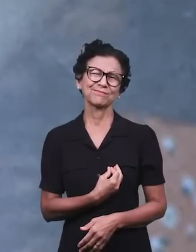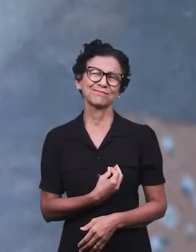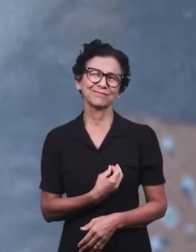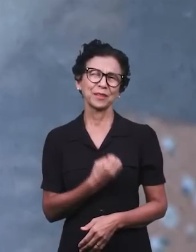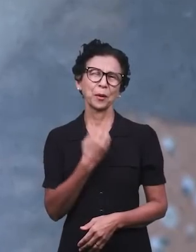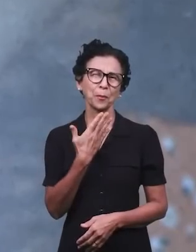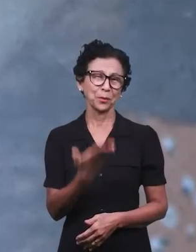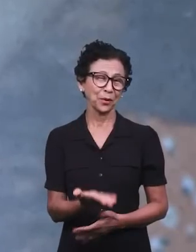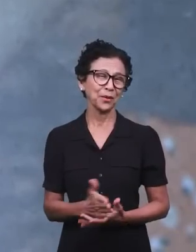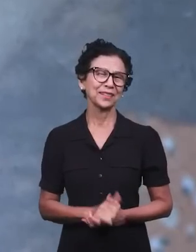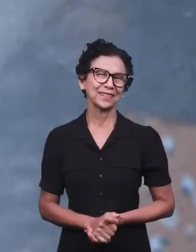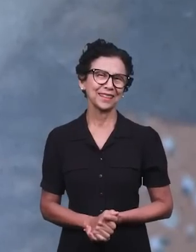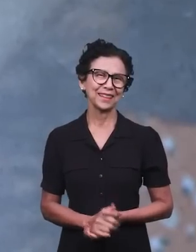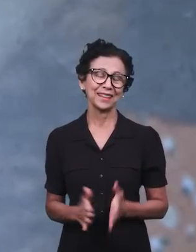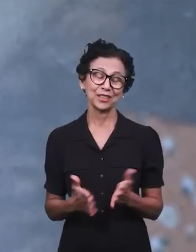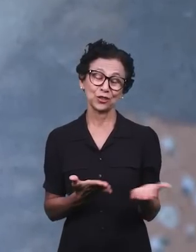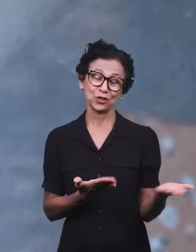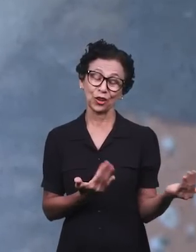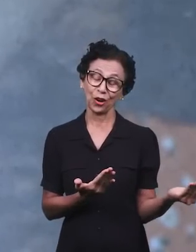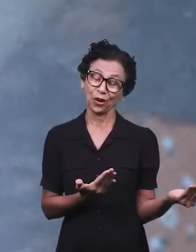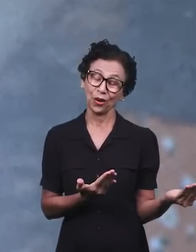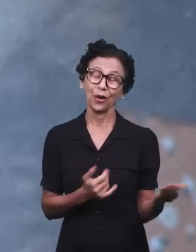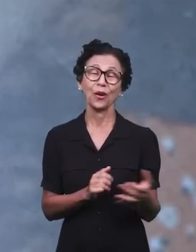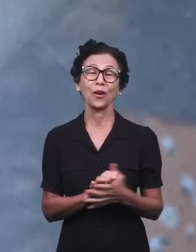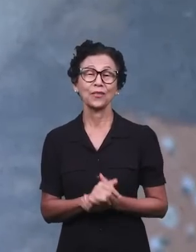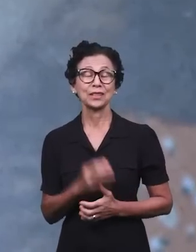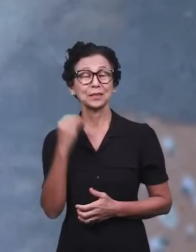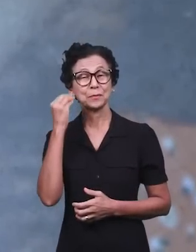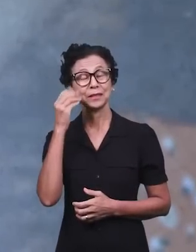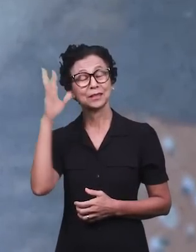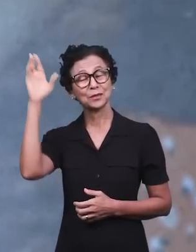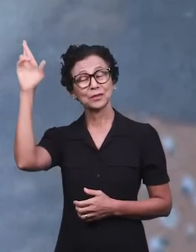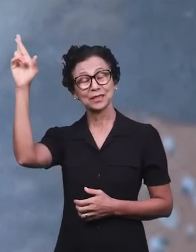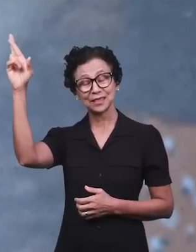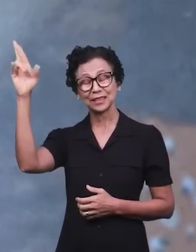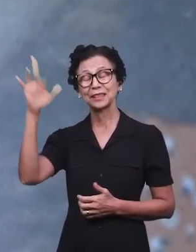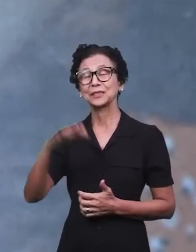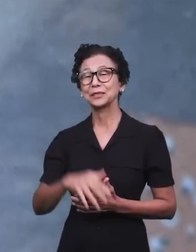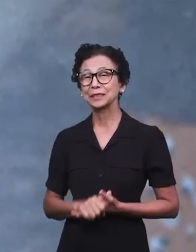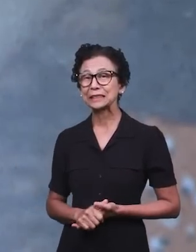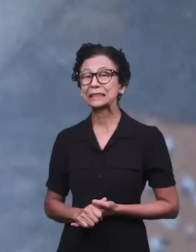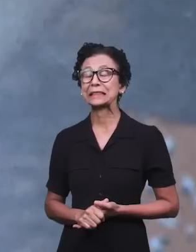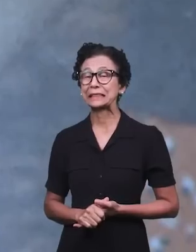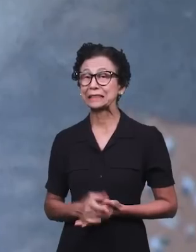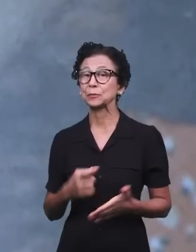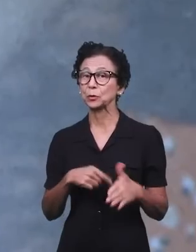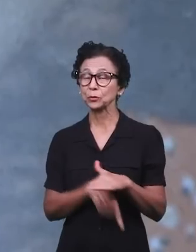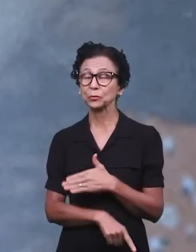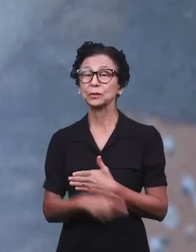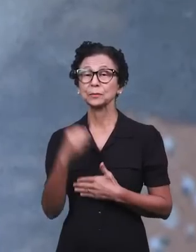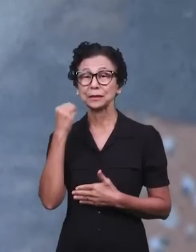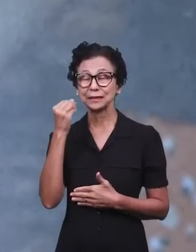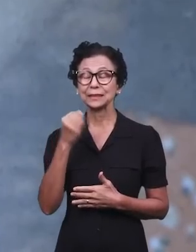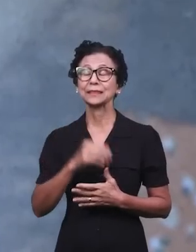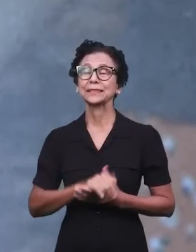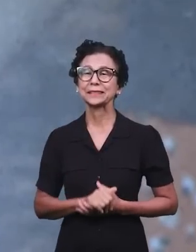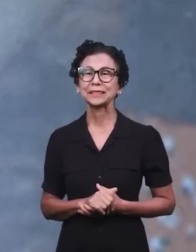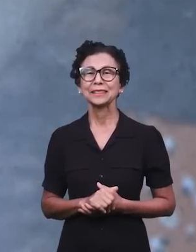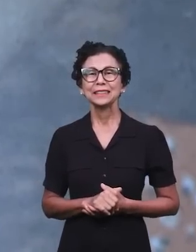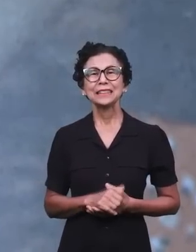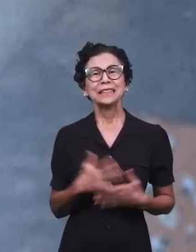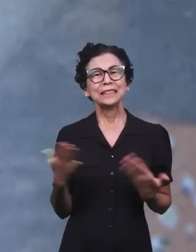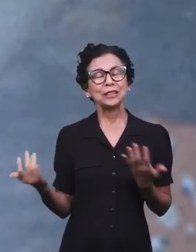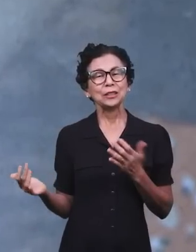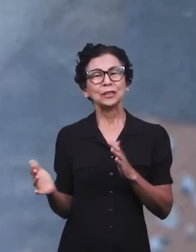né? Dias de conhecer o Senhor, dias de ouvir a sua voz, dias de ter experiências profundas com o nosso Deus, dias que